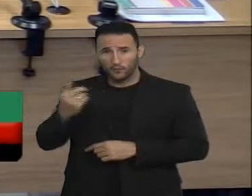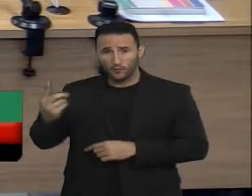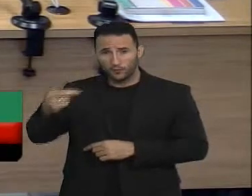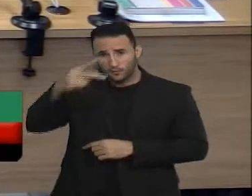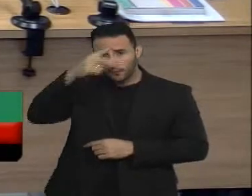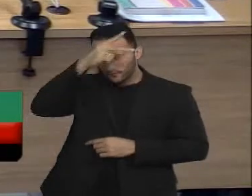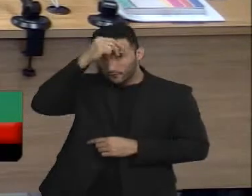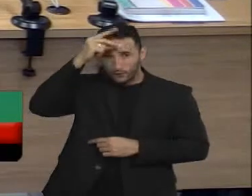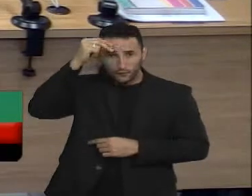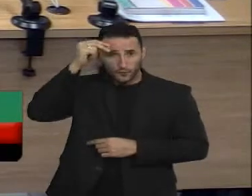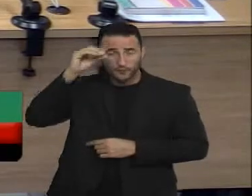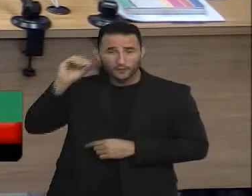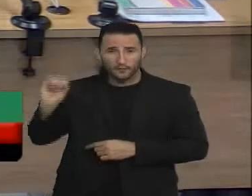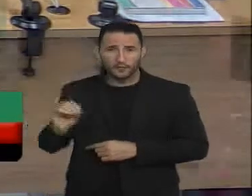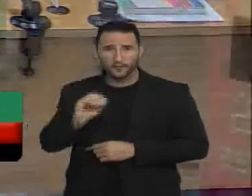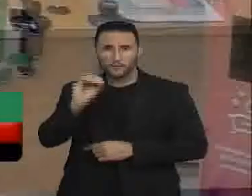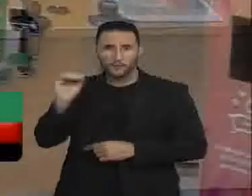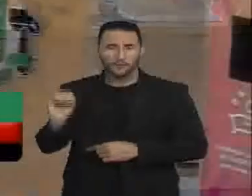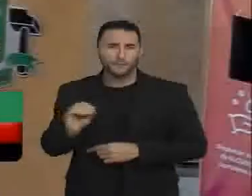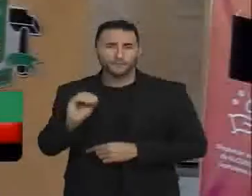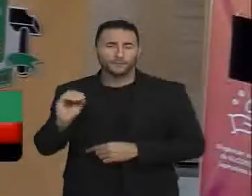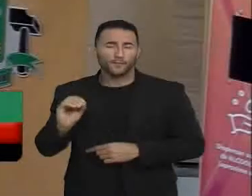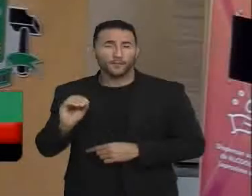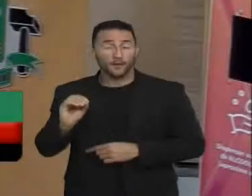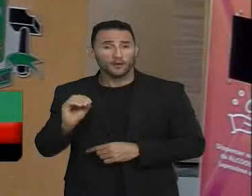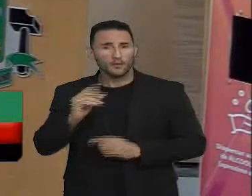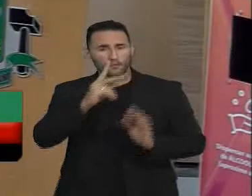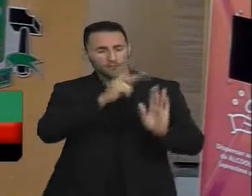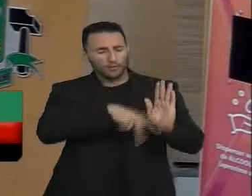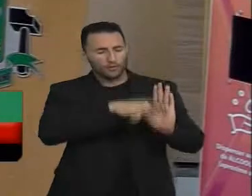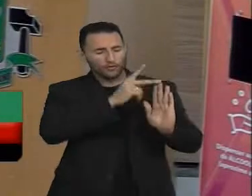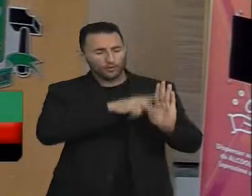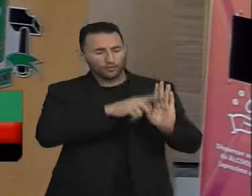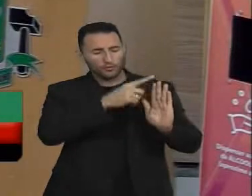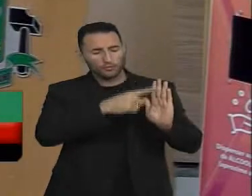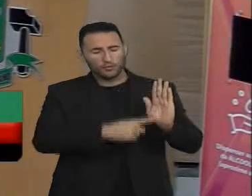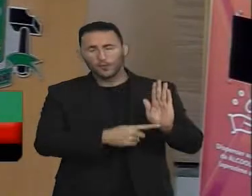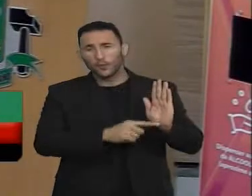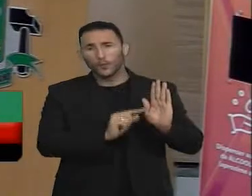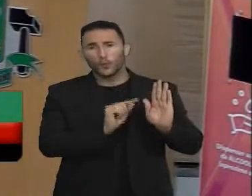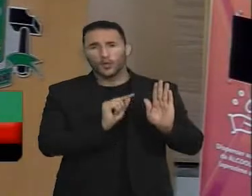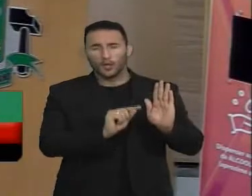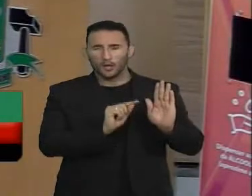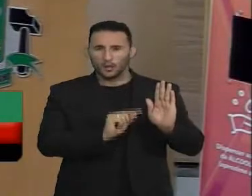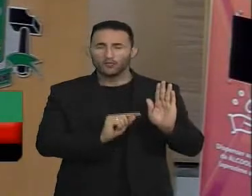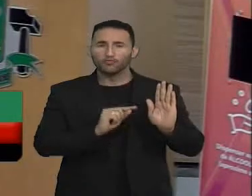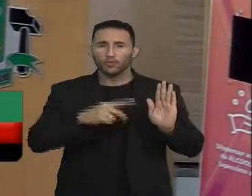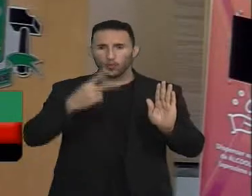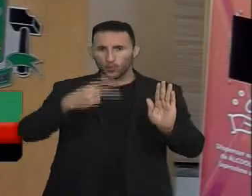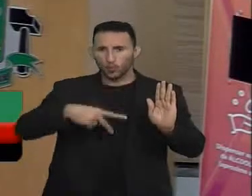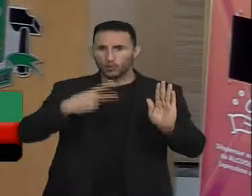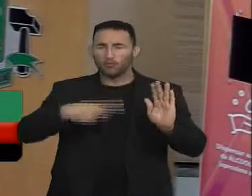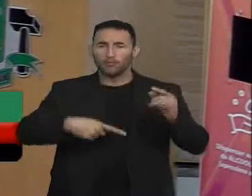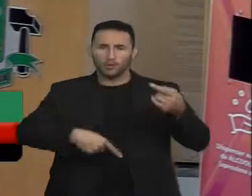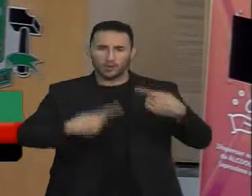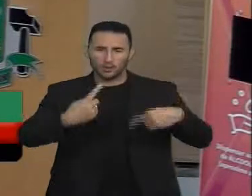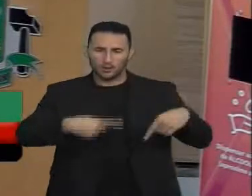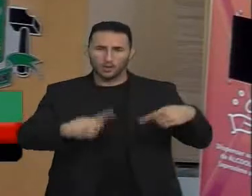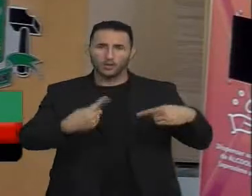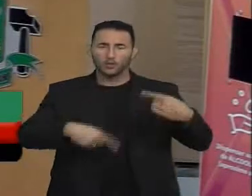Prefeitura Municipal de Osasco. Esse projeto é segunda votação e